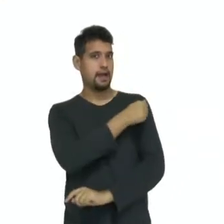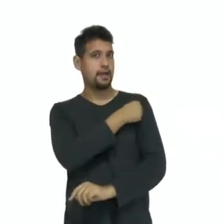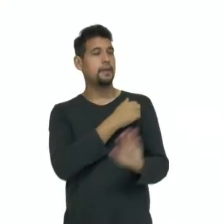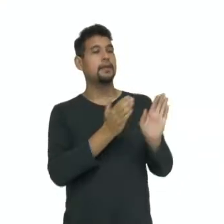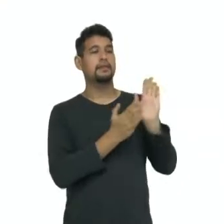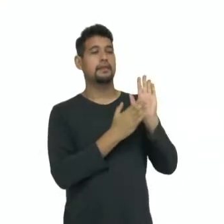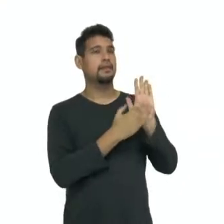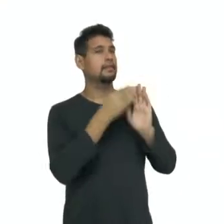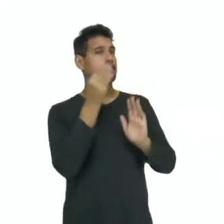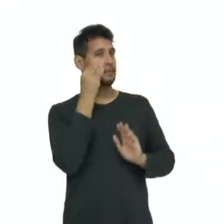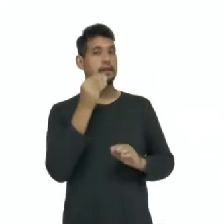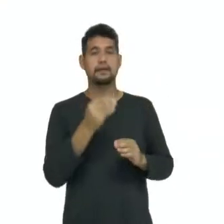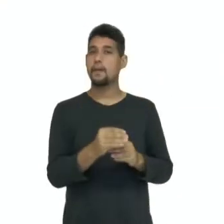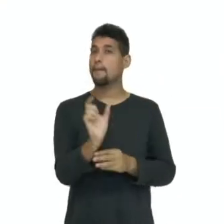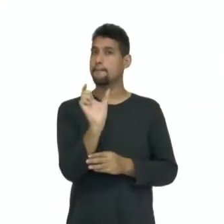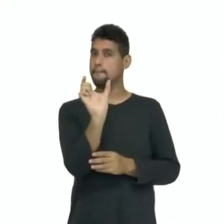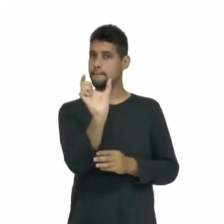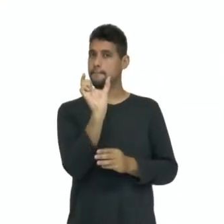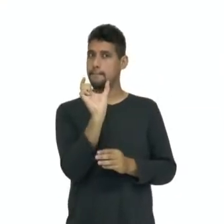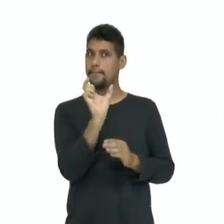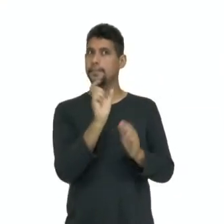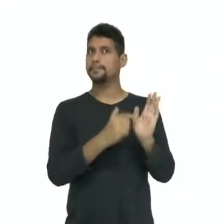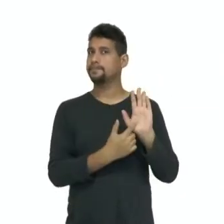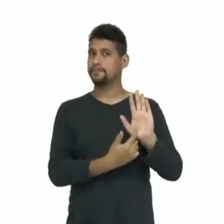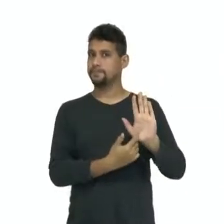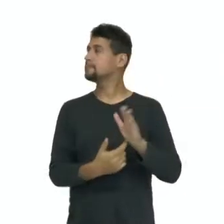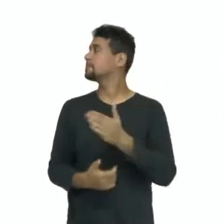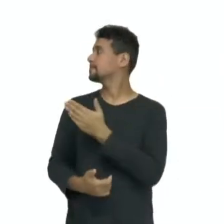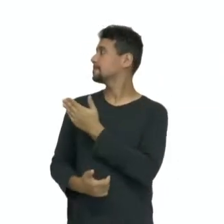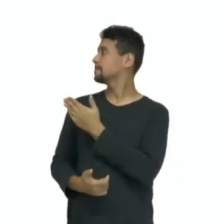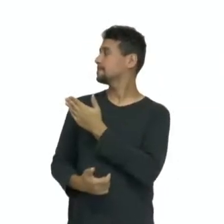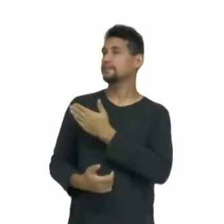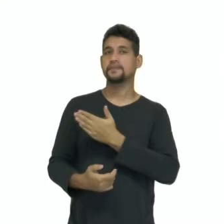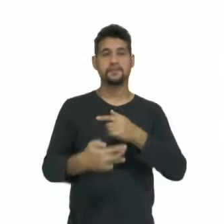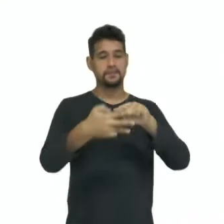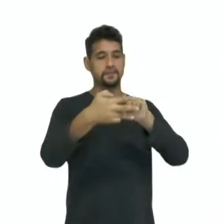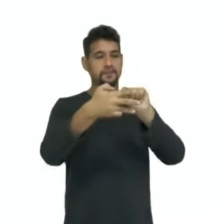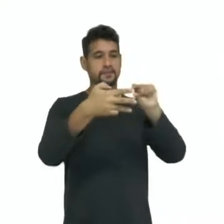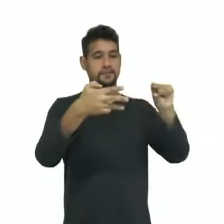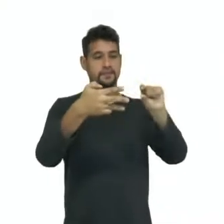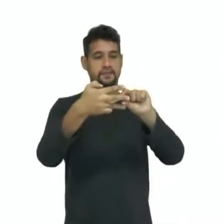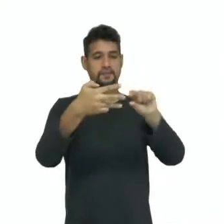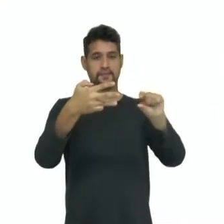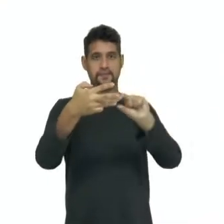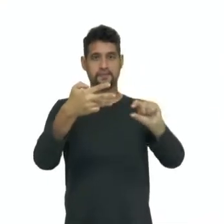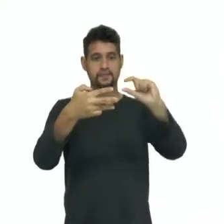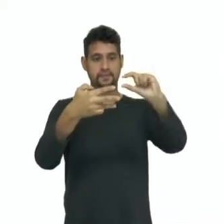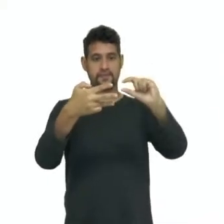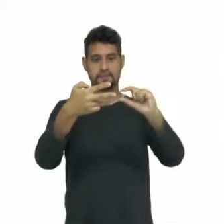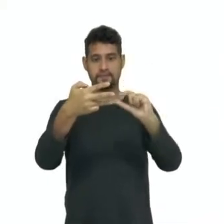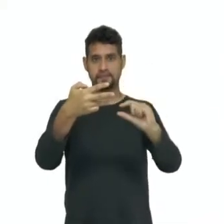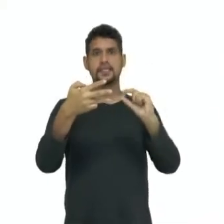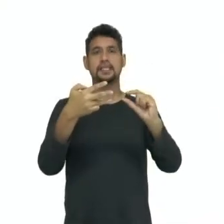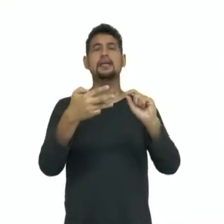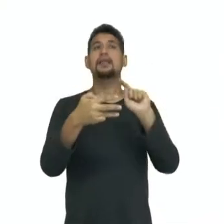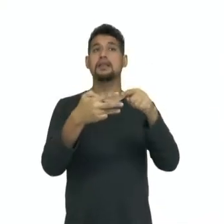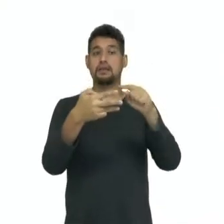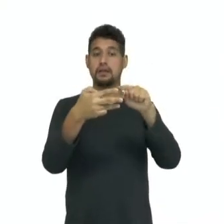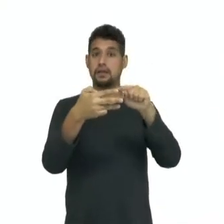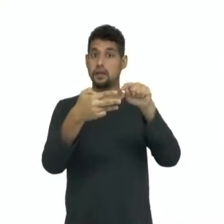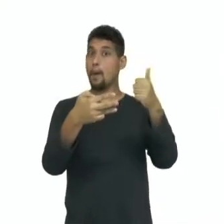conforme a cédula de votação abaixo. Os 2 candidatos mais votados serão eleitos,